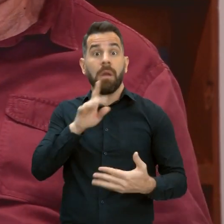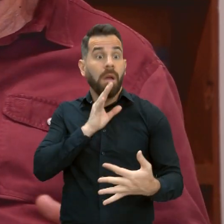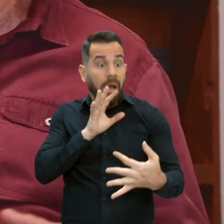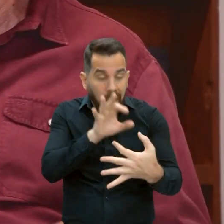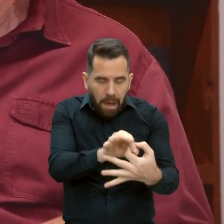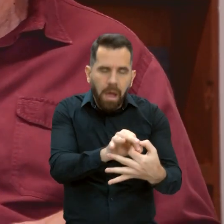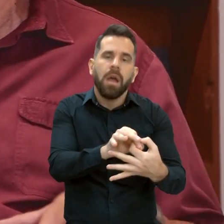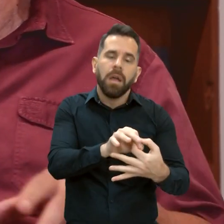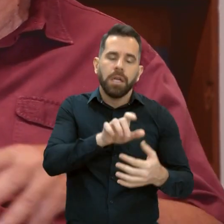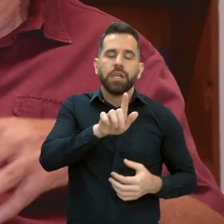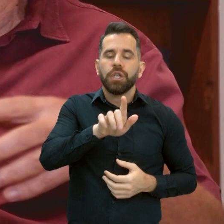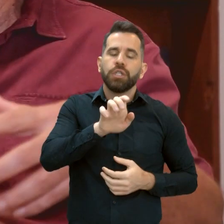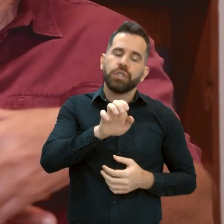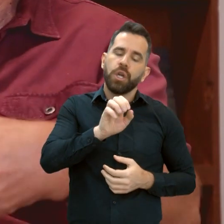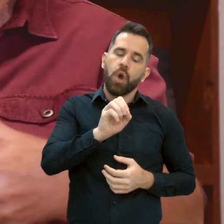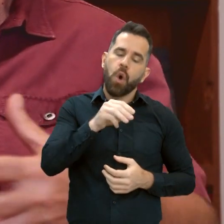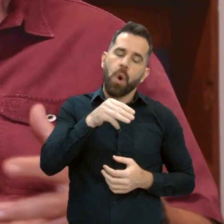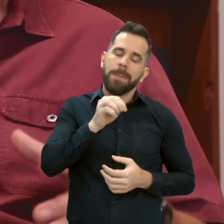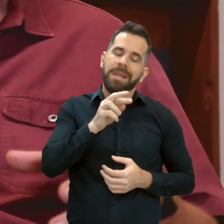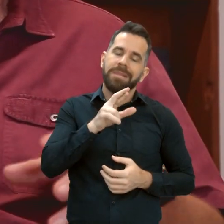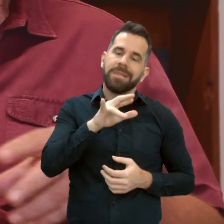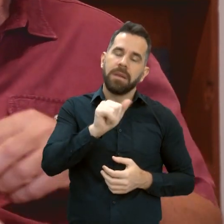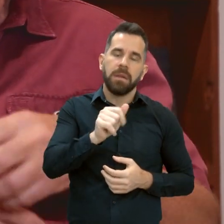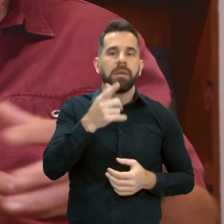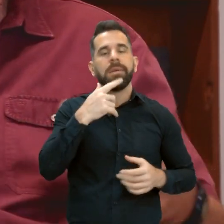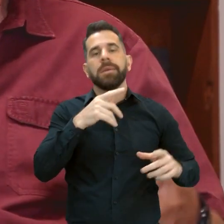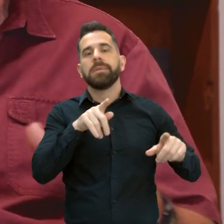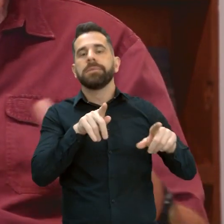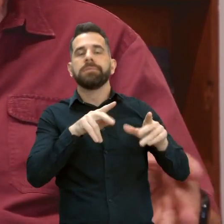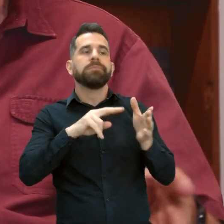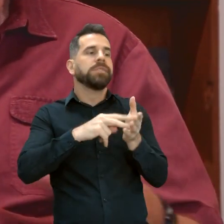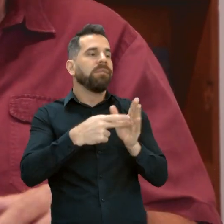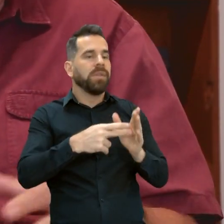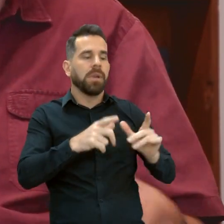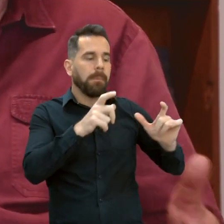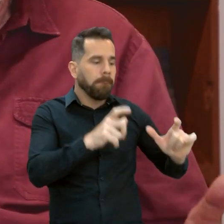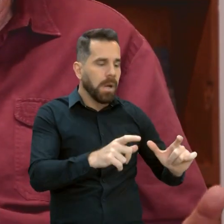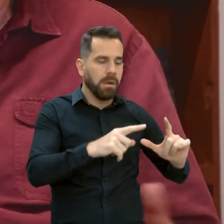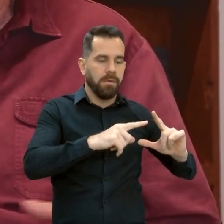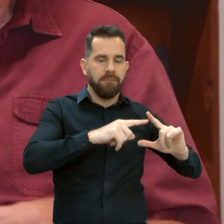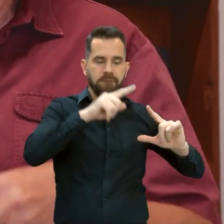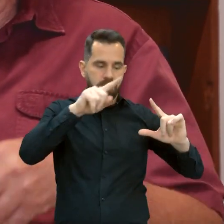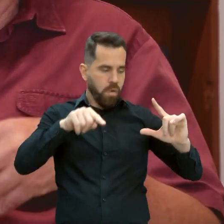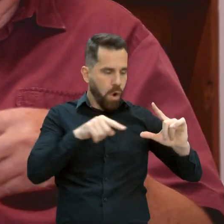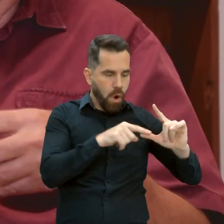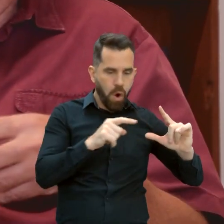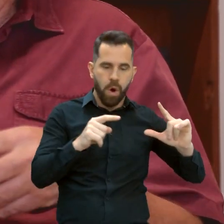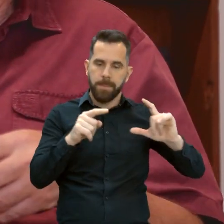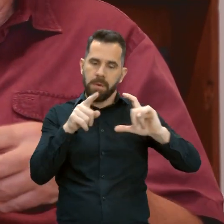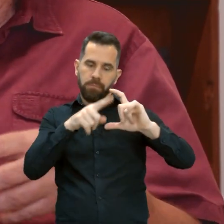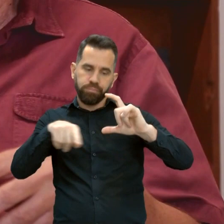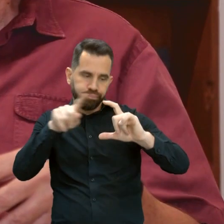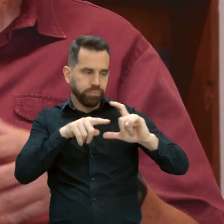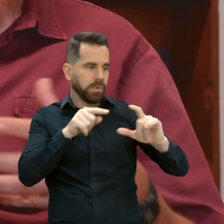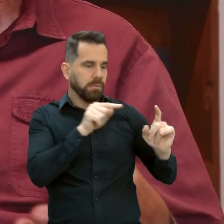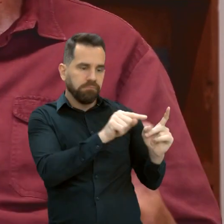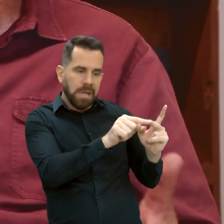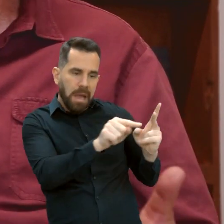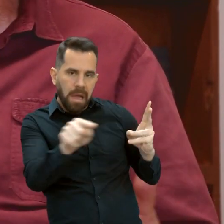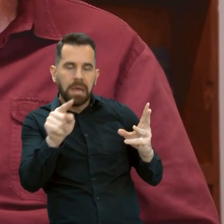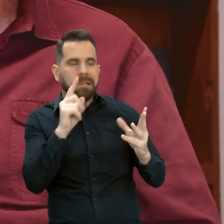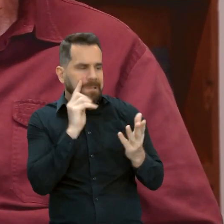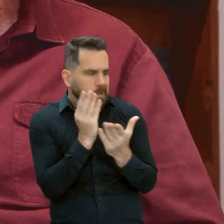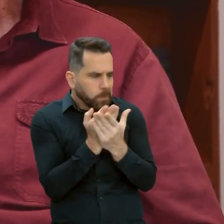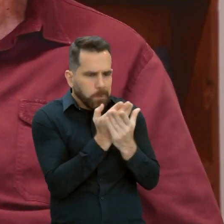geometria. A geometria estuda formas no espaço ou no plano, todo mundo sabe o tipo de coisa que é descrito